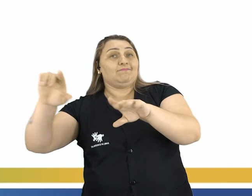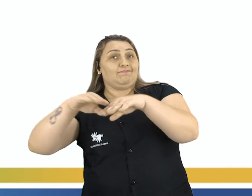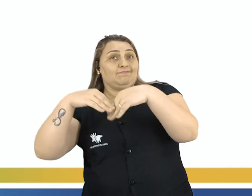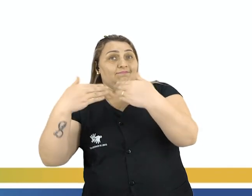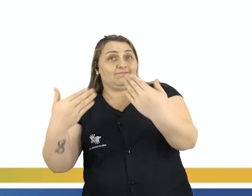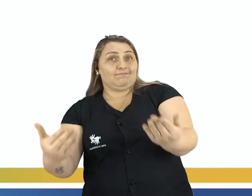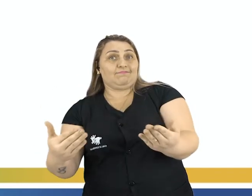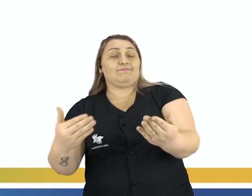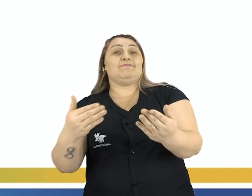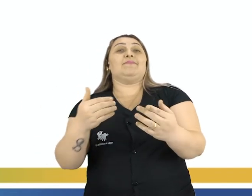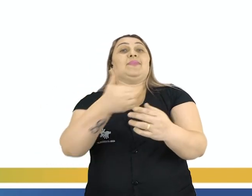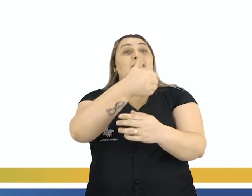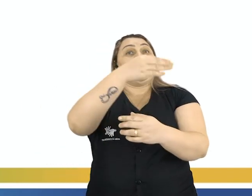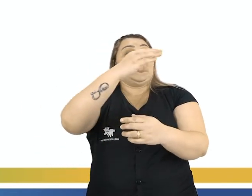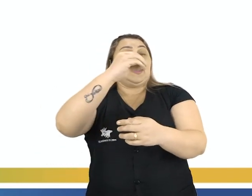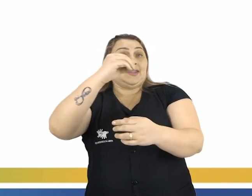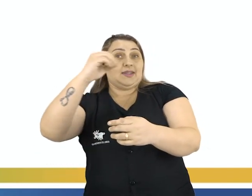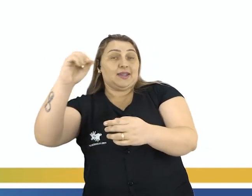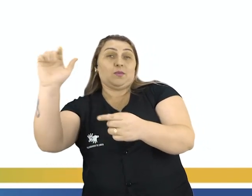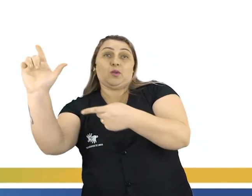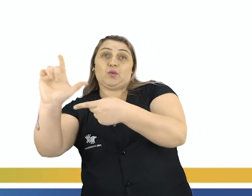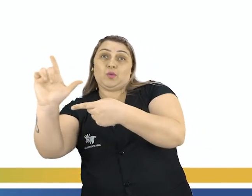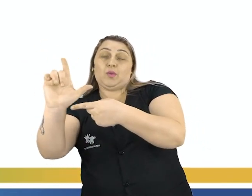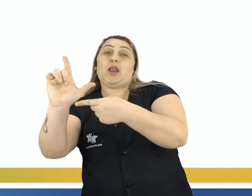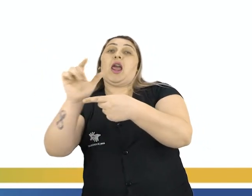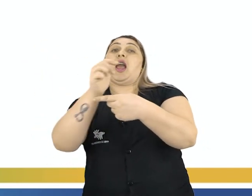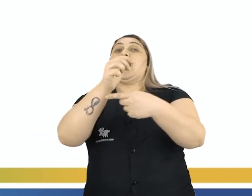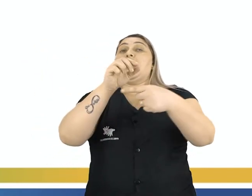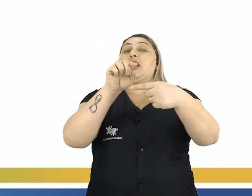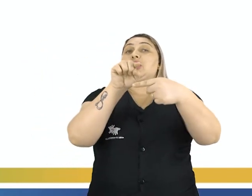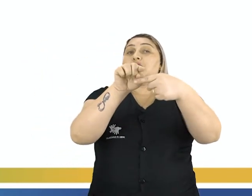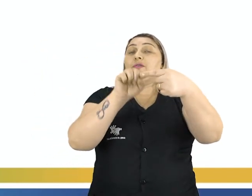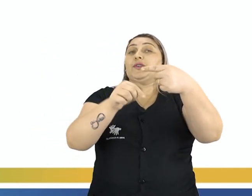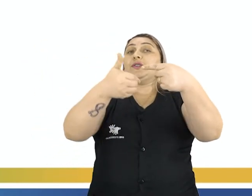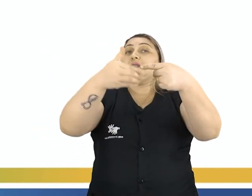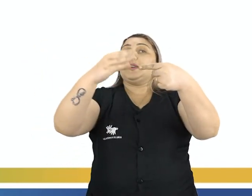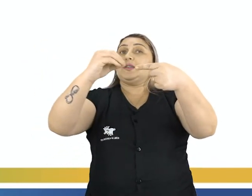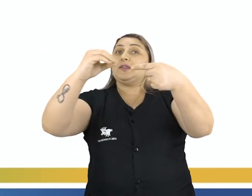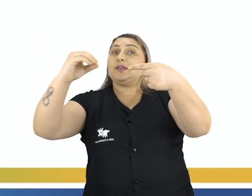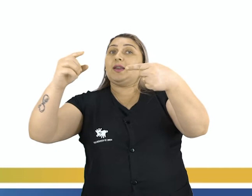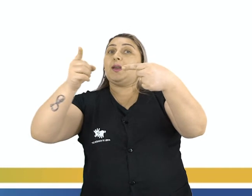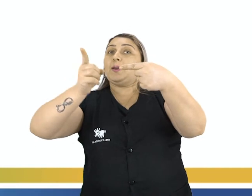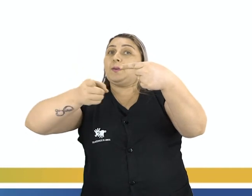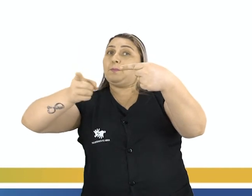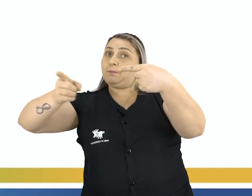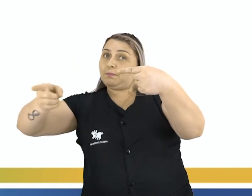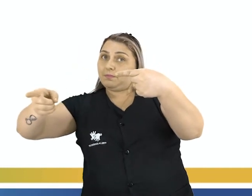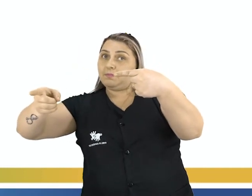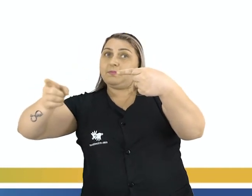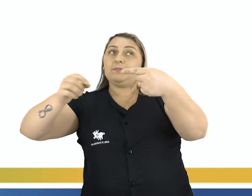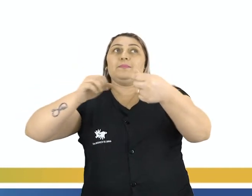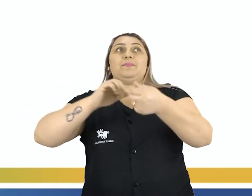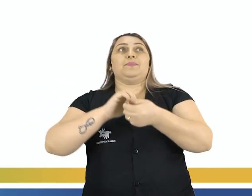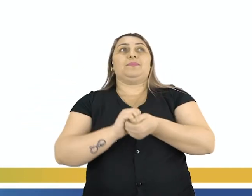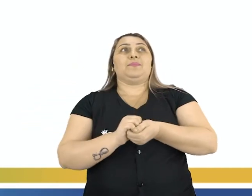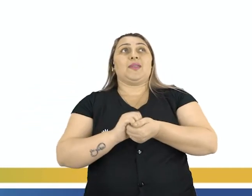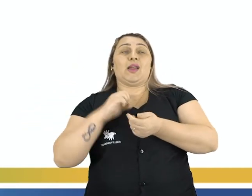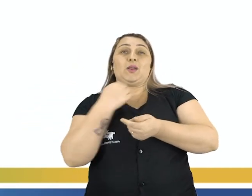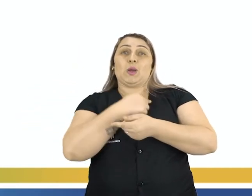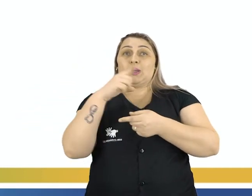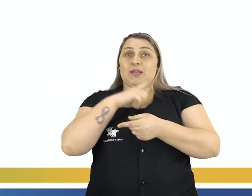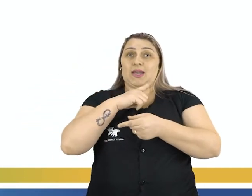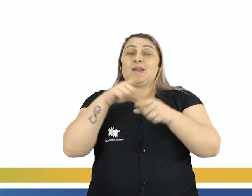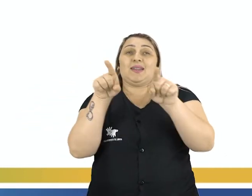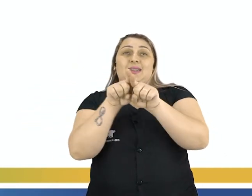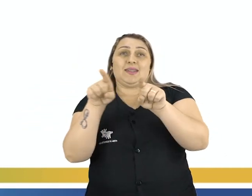a 100ª parte de 1 litro. Foi dividido em 100 partes, né? E nós temos